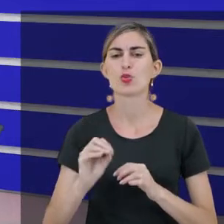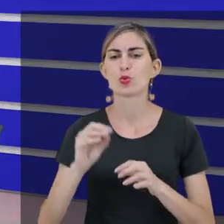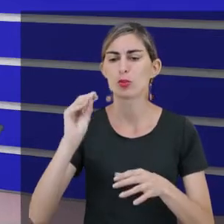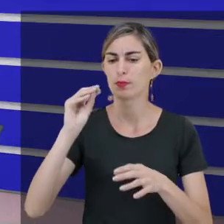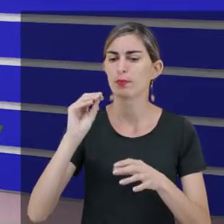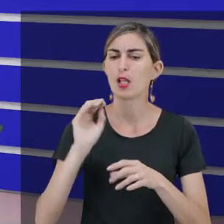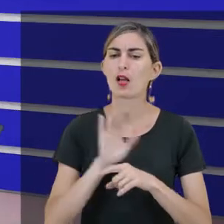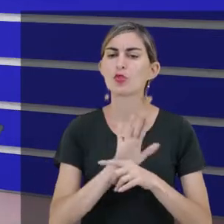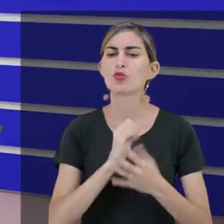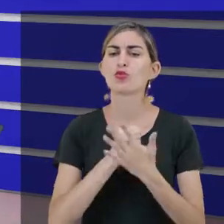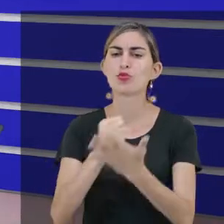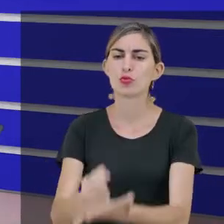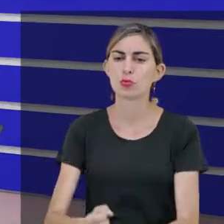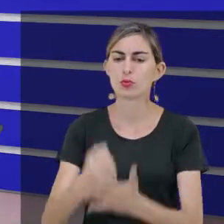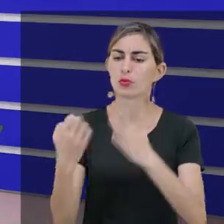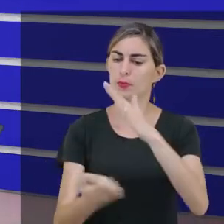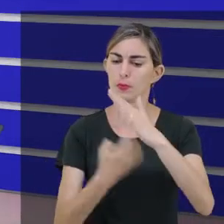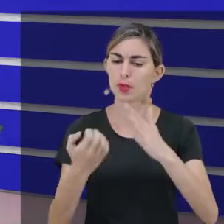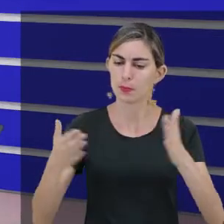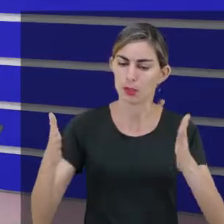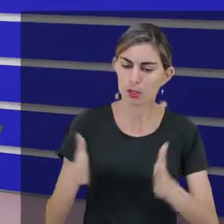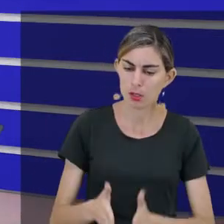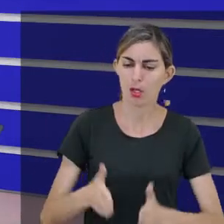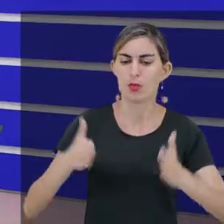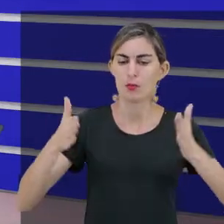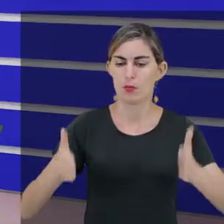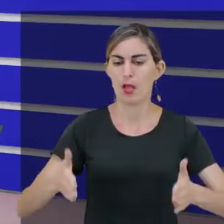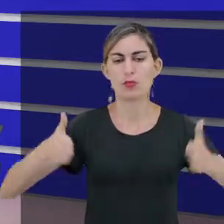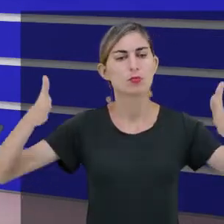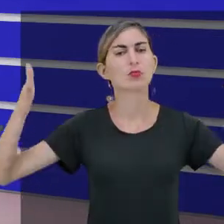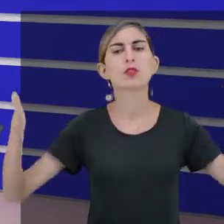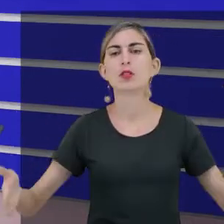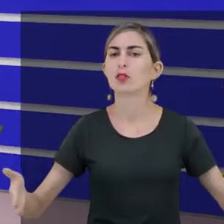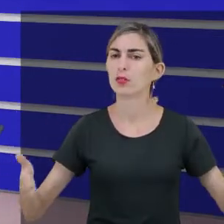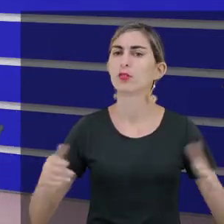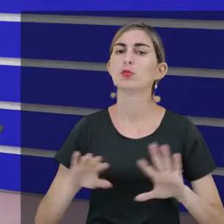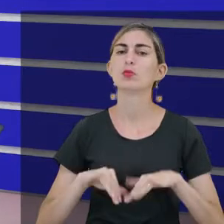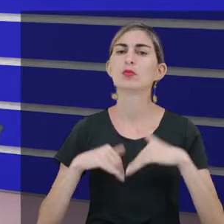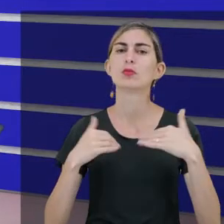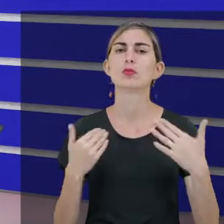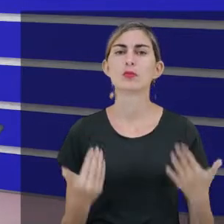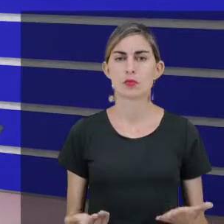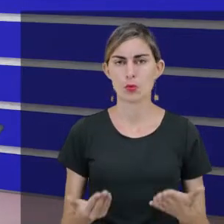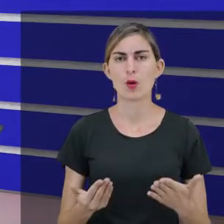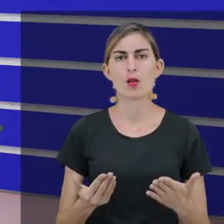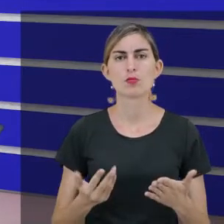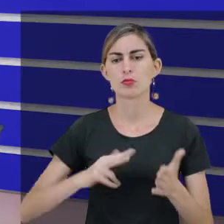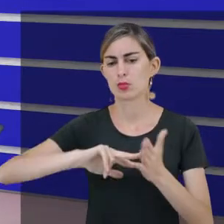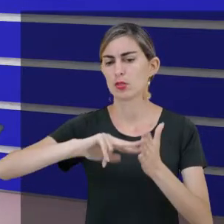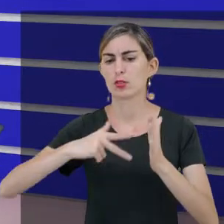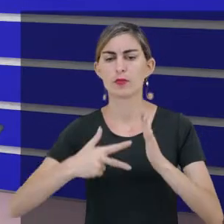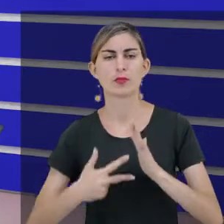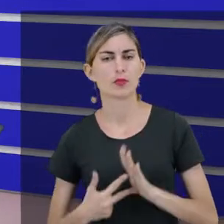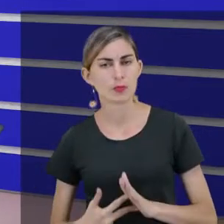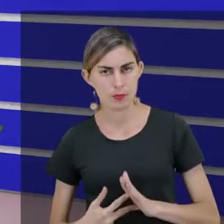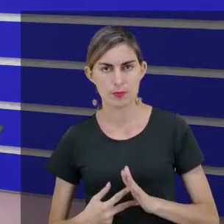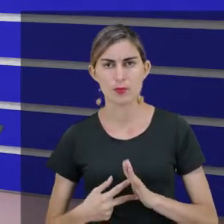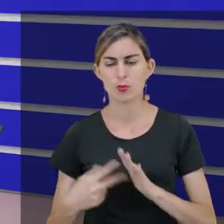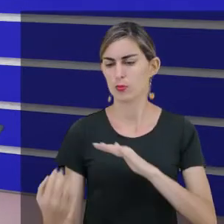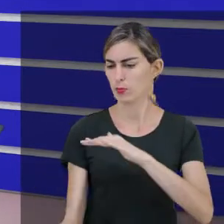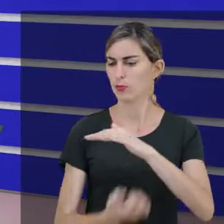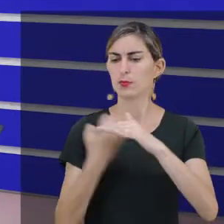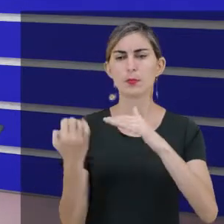empresa, tanto de pequeno porte, quanto de médio porte, de grande porte? Qual é o sentido de uma